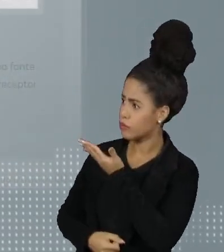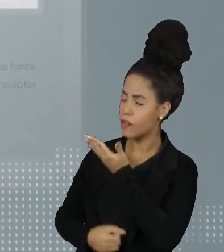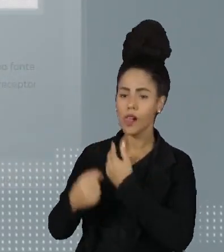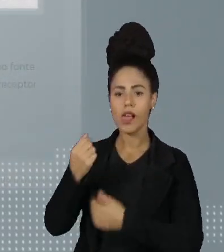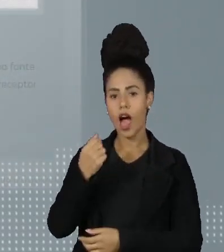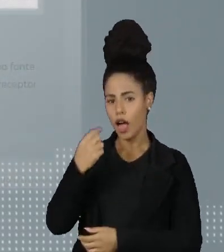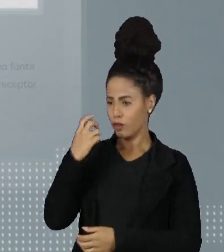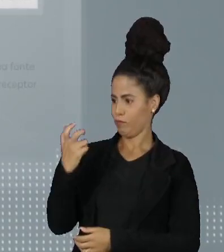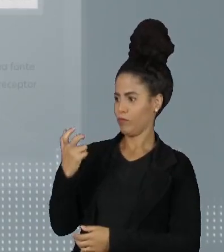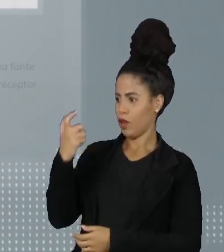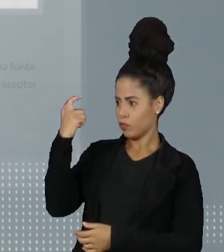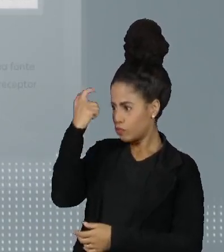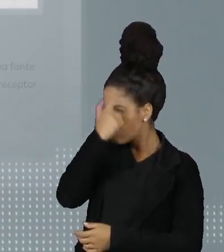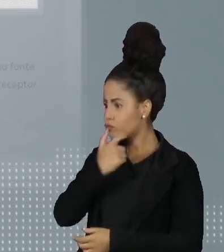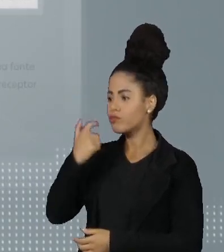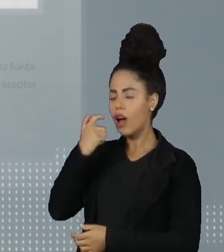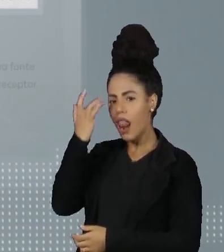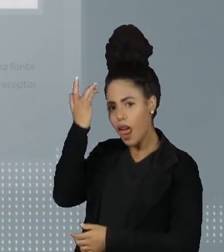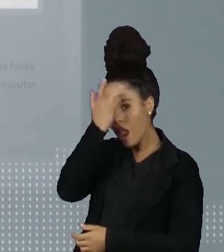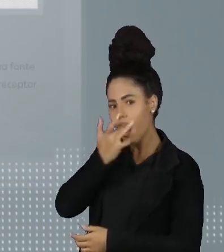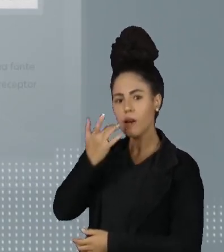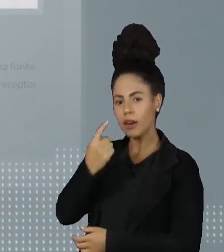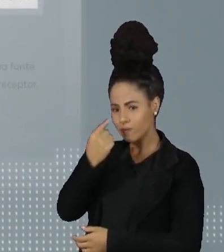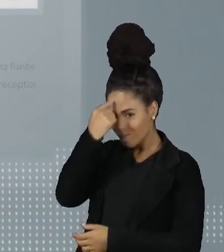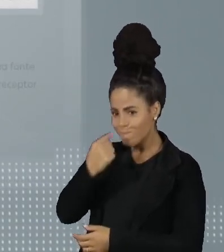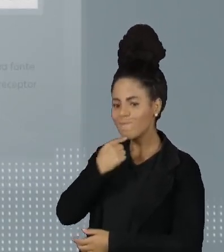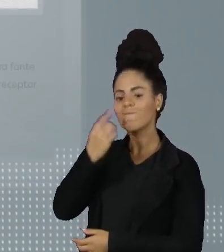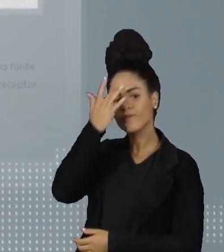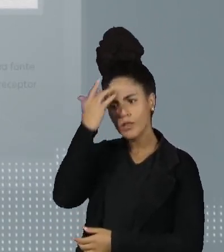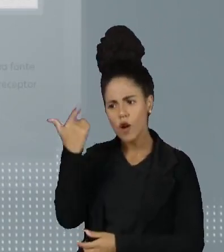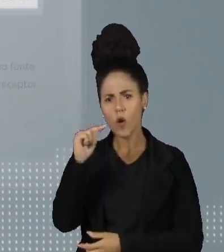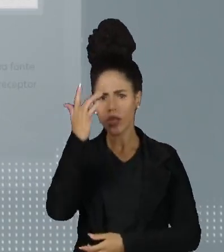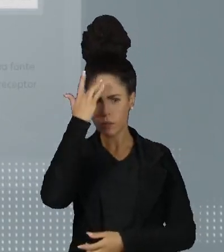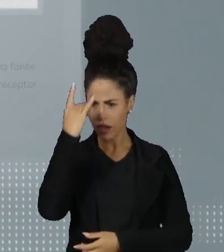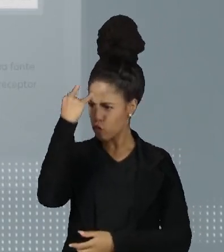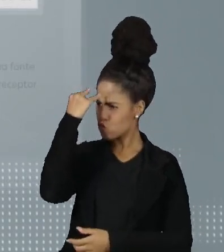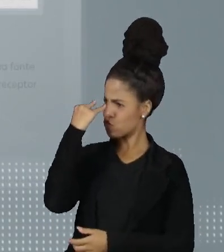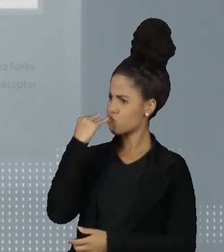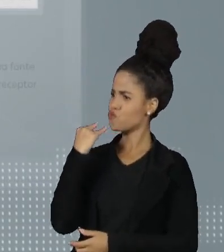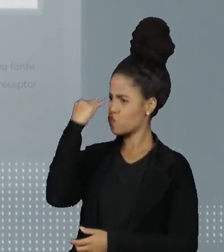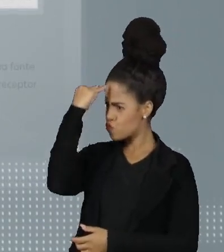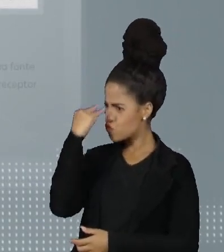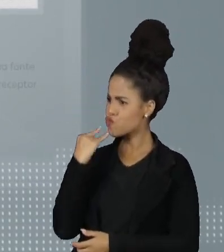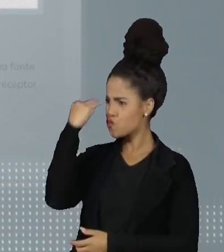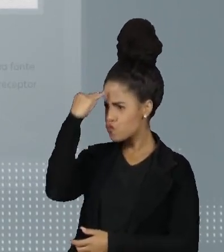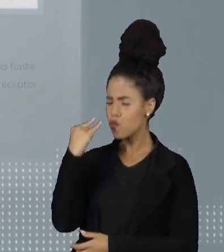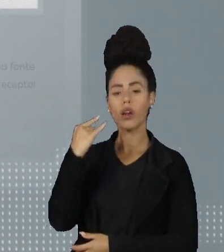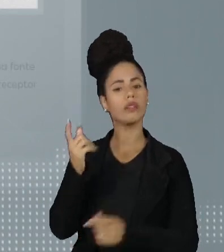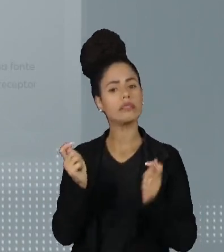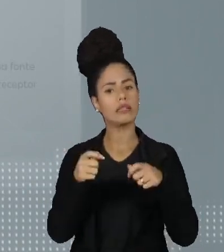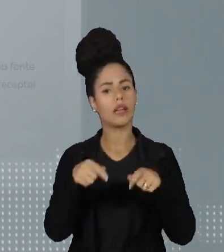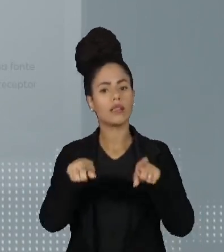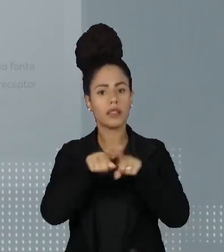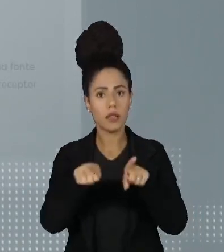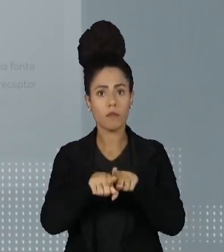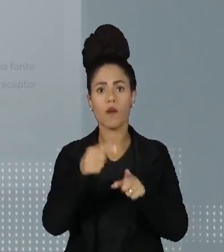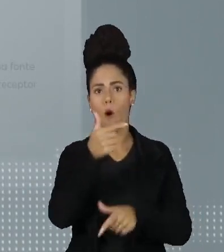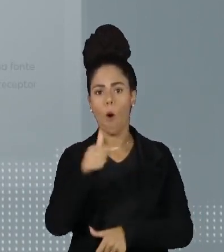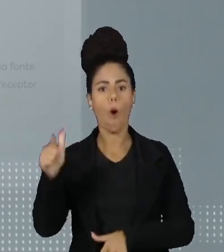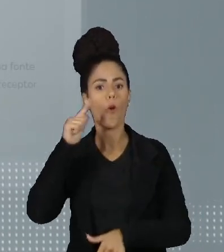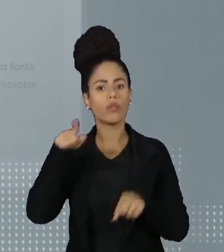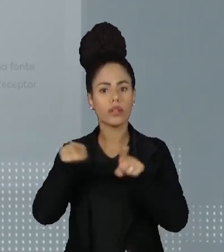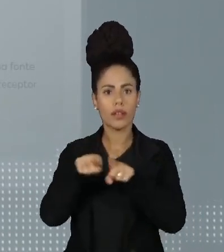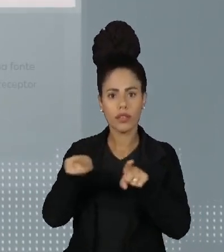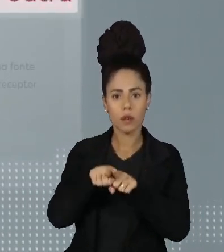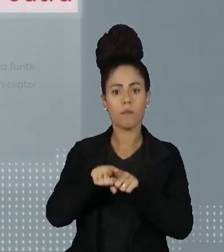facial que é o uso de imagem manipulada para tentar se passar por outra pessoa em processo de biometria facial a fraude de